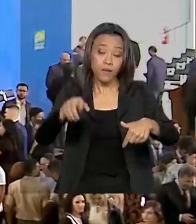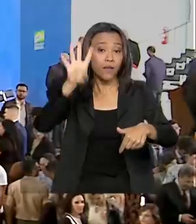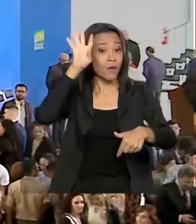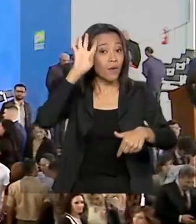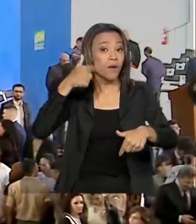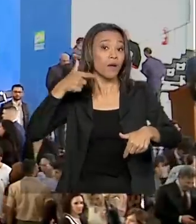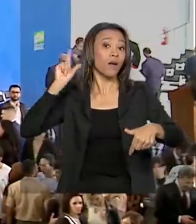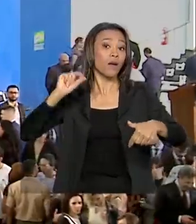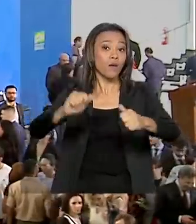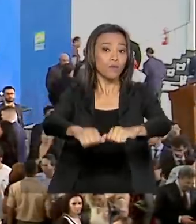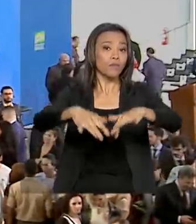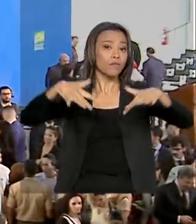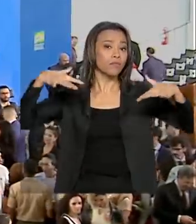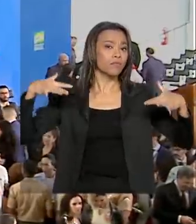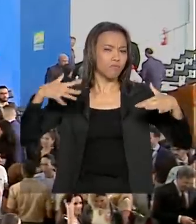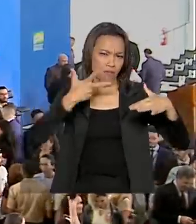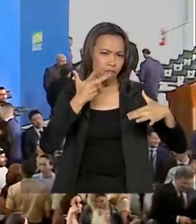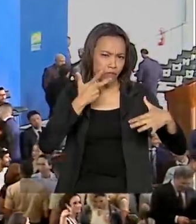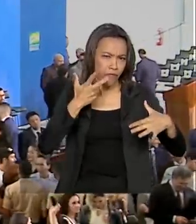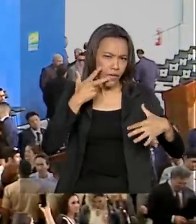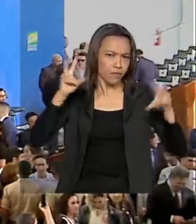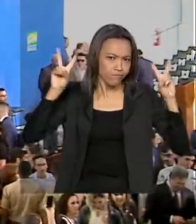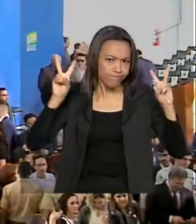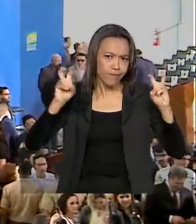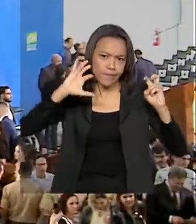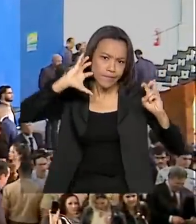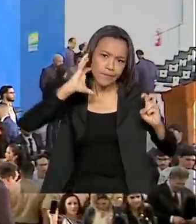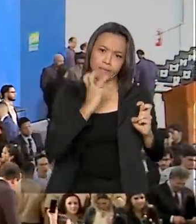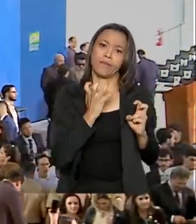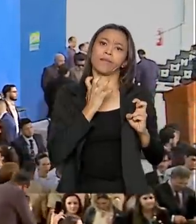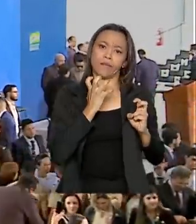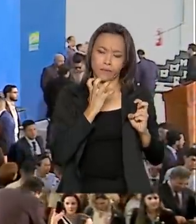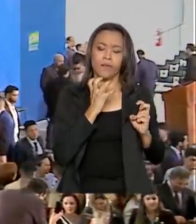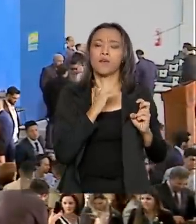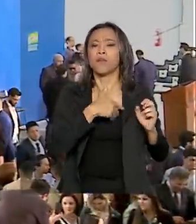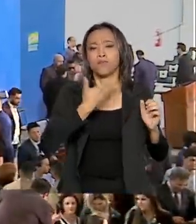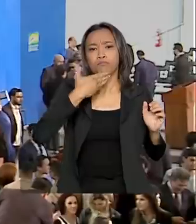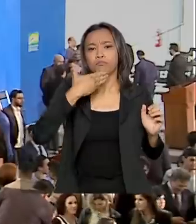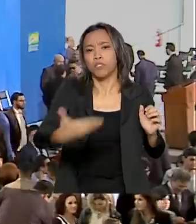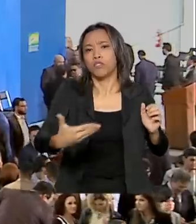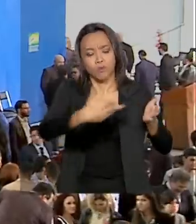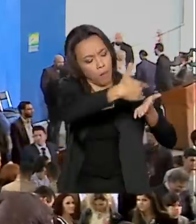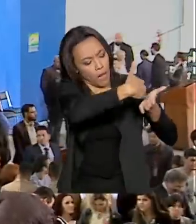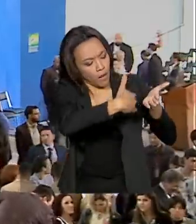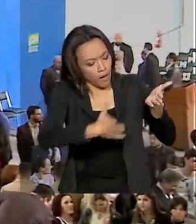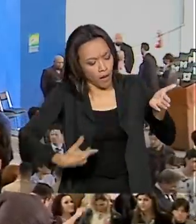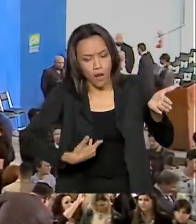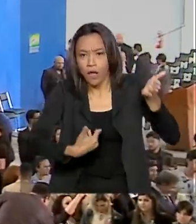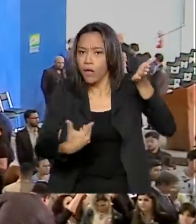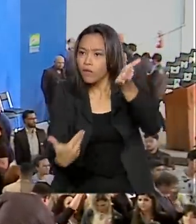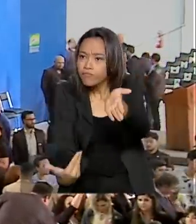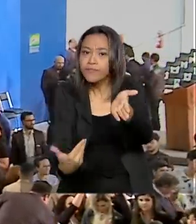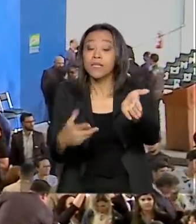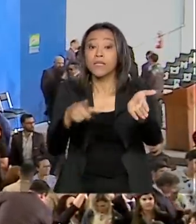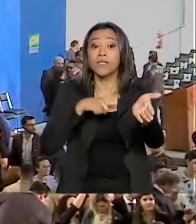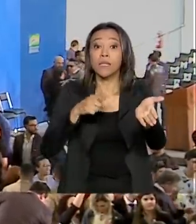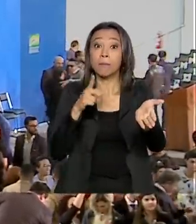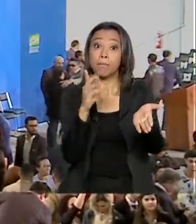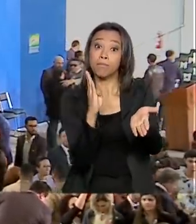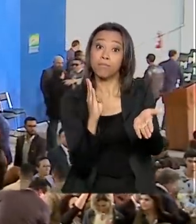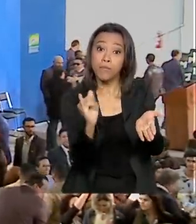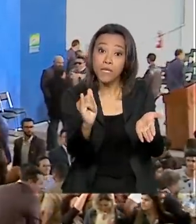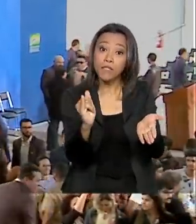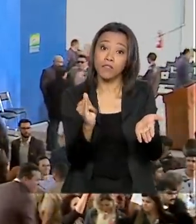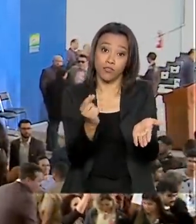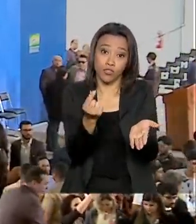-feira para falar de coisa séria. Eles trouxeram reivindicações para o setor que movimenta bilhões de reais no país.